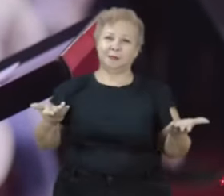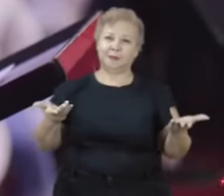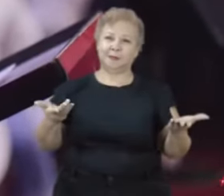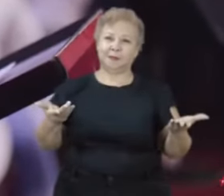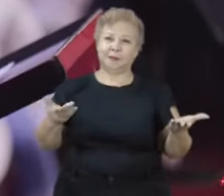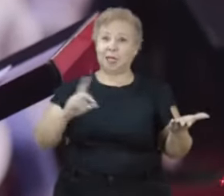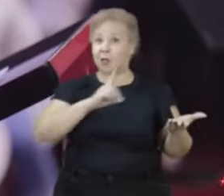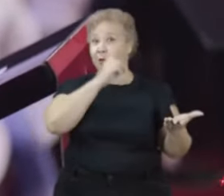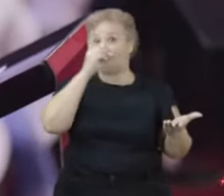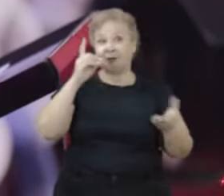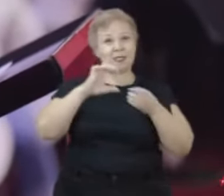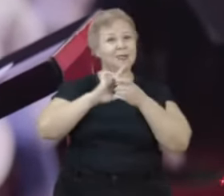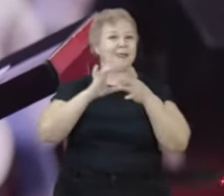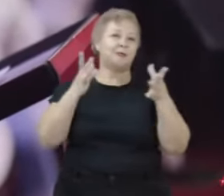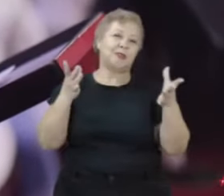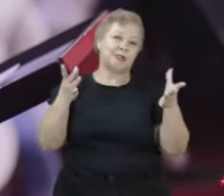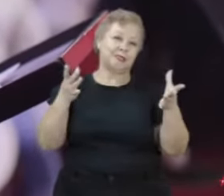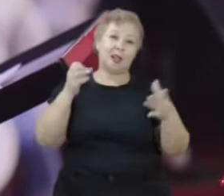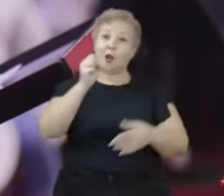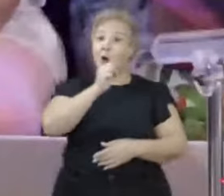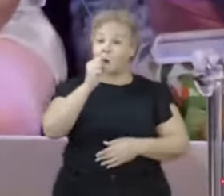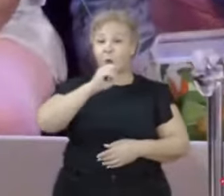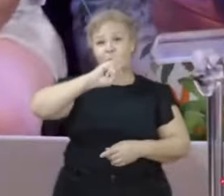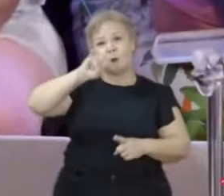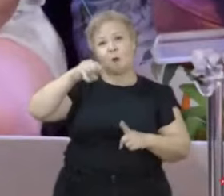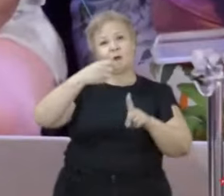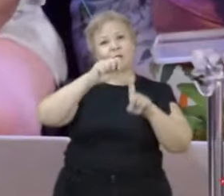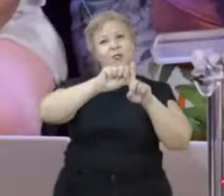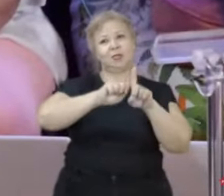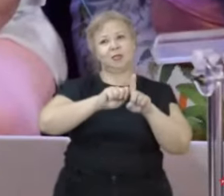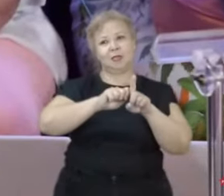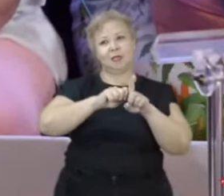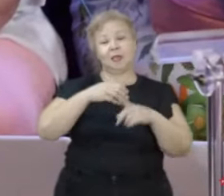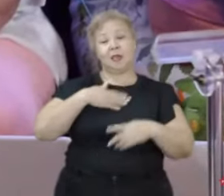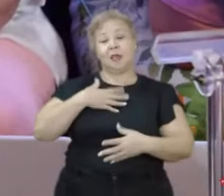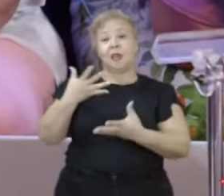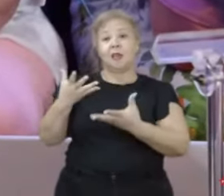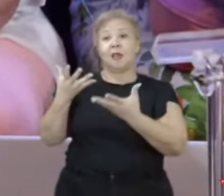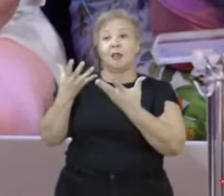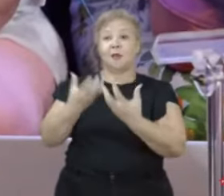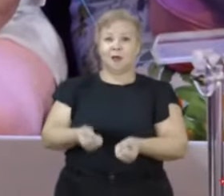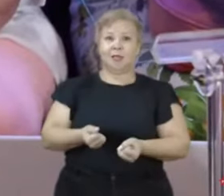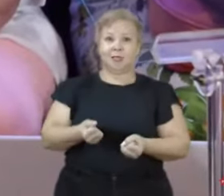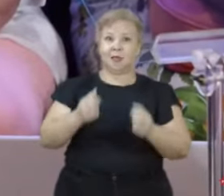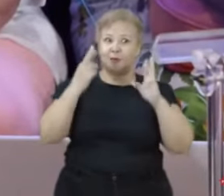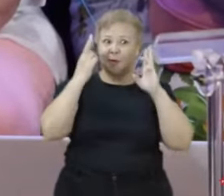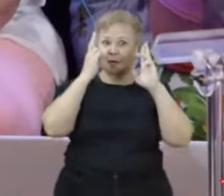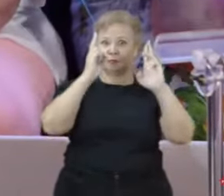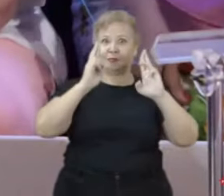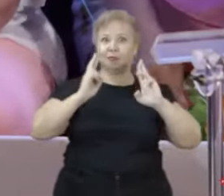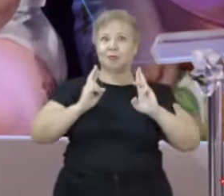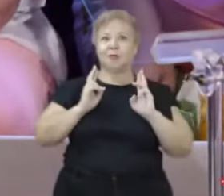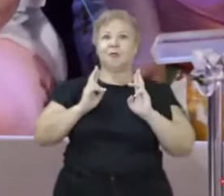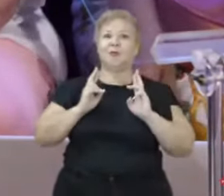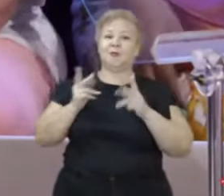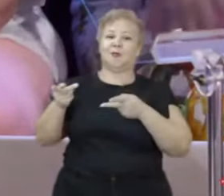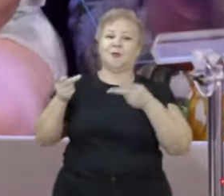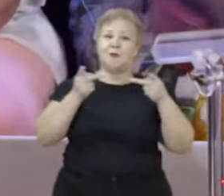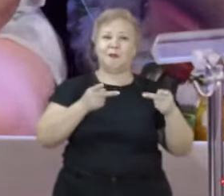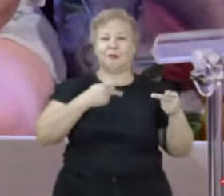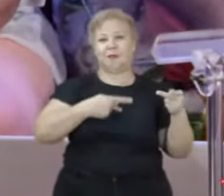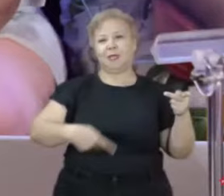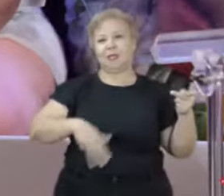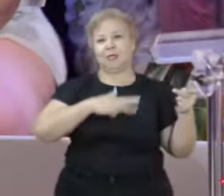da democracia, 8 de janeiro, eu recebi um honroso convite do presidente Lula.